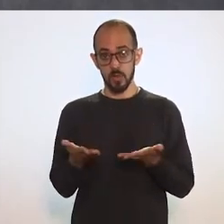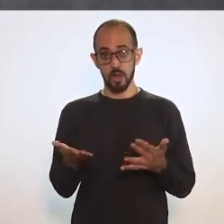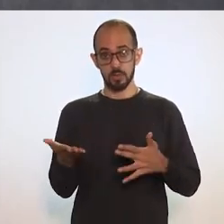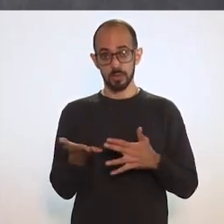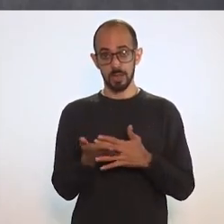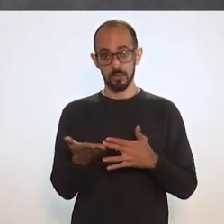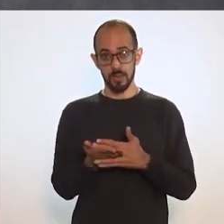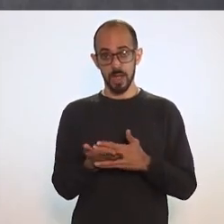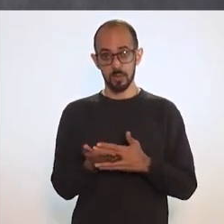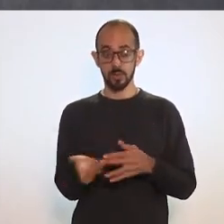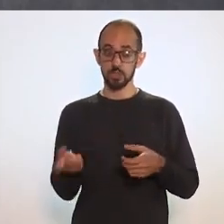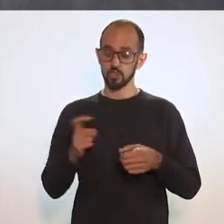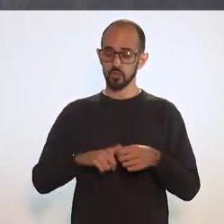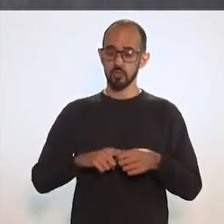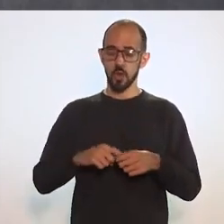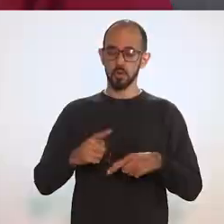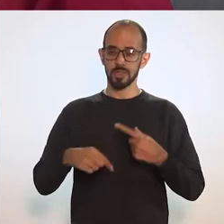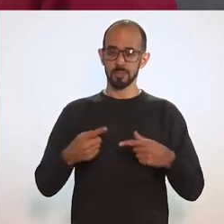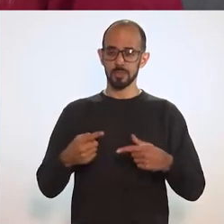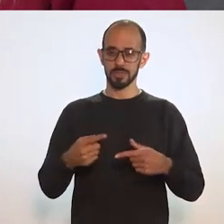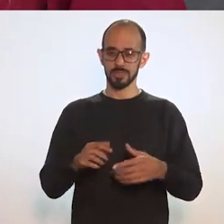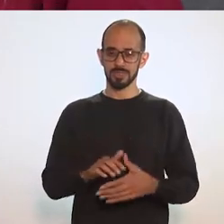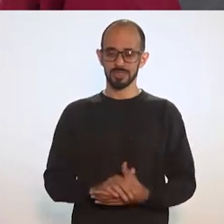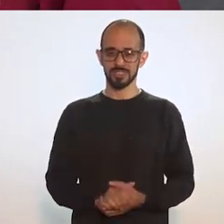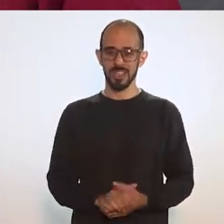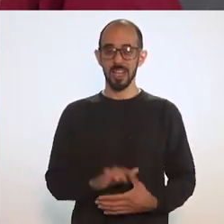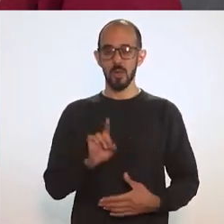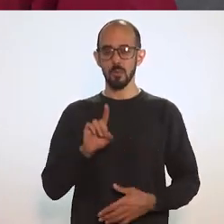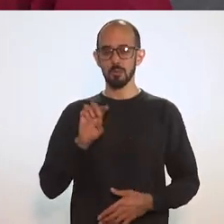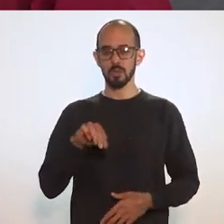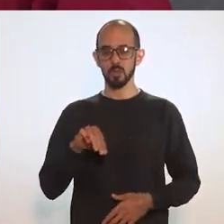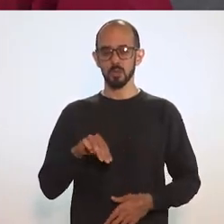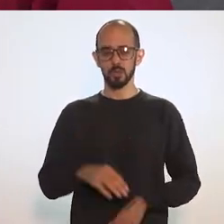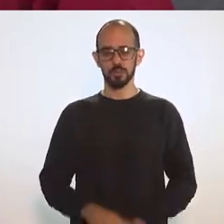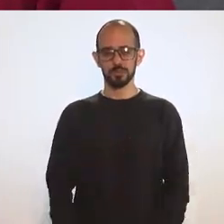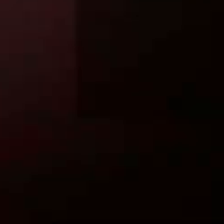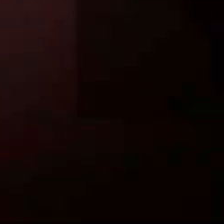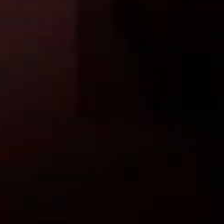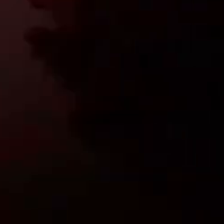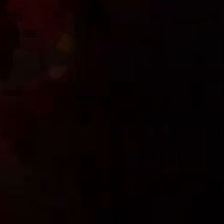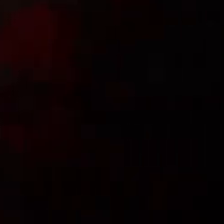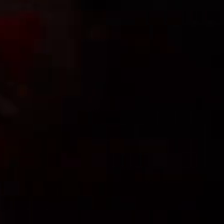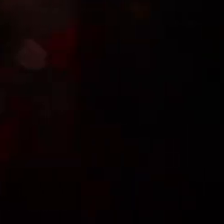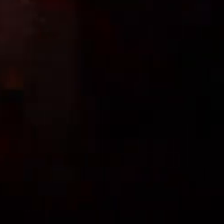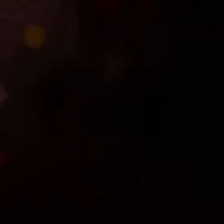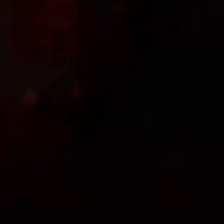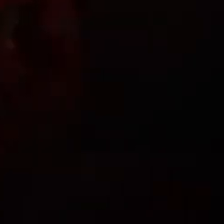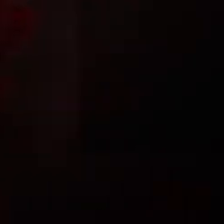falando mais sobre esse assunto no próximo bloco. É só um minutinho, não saia daí.